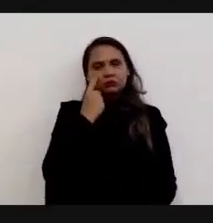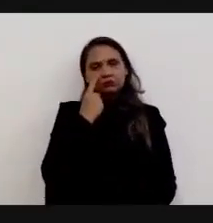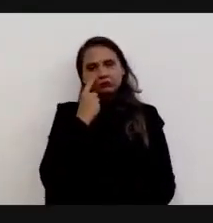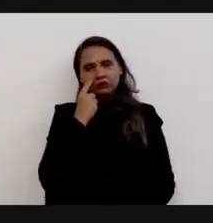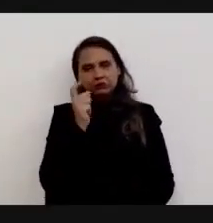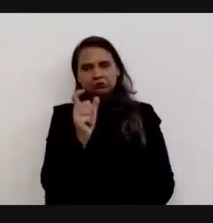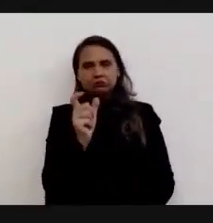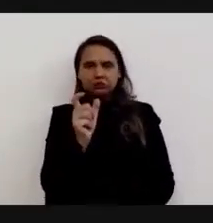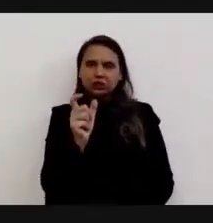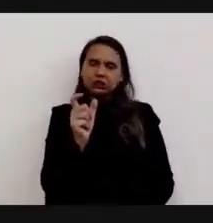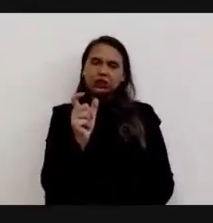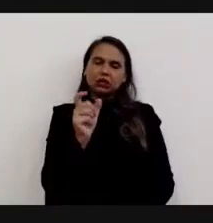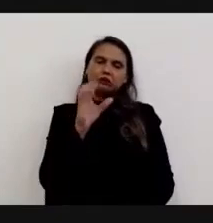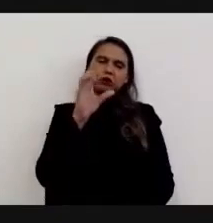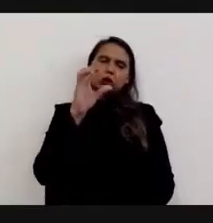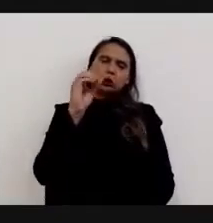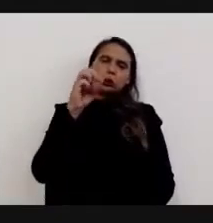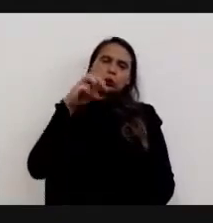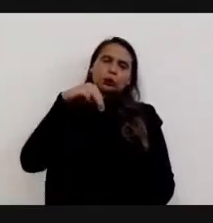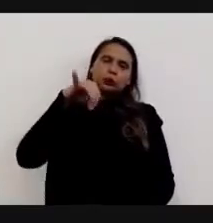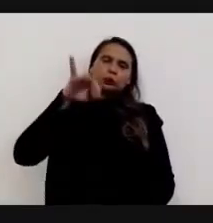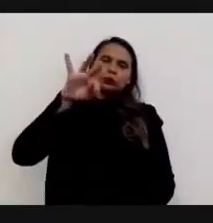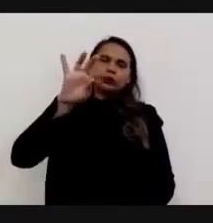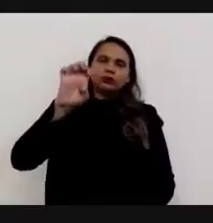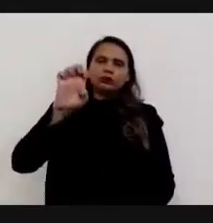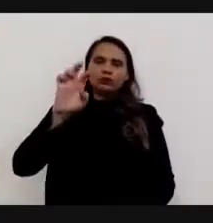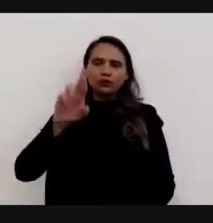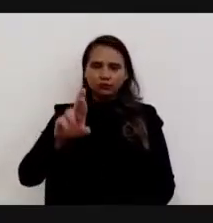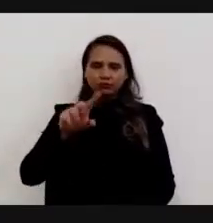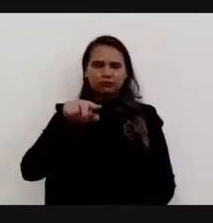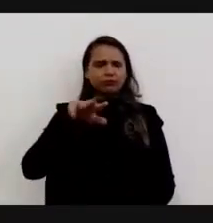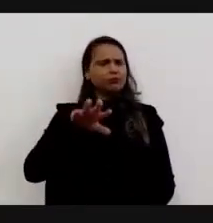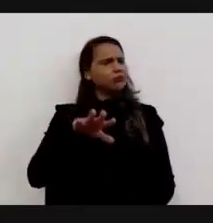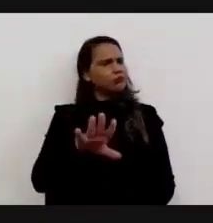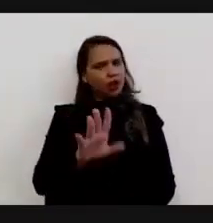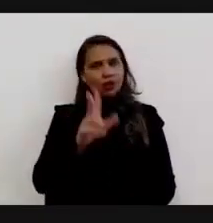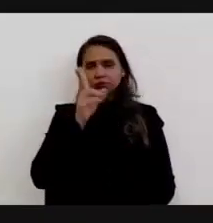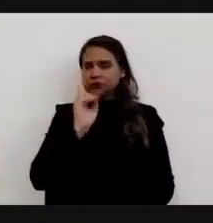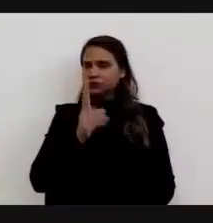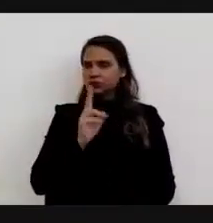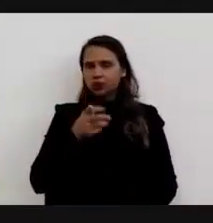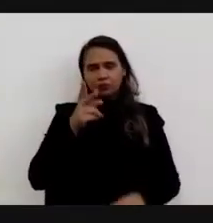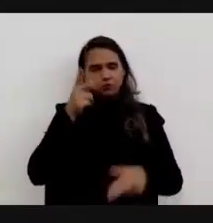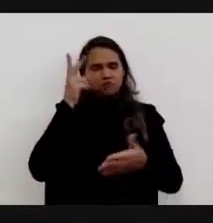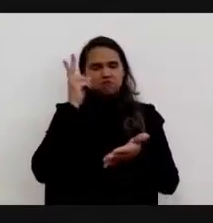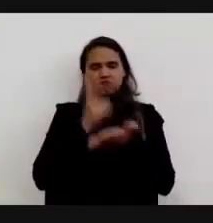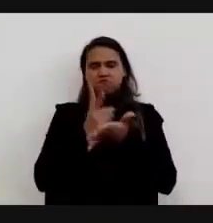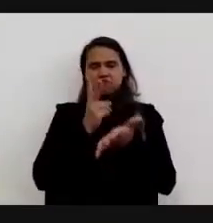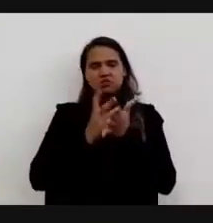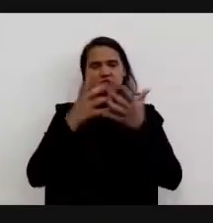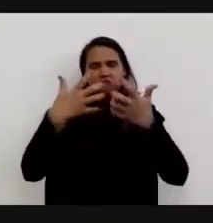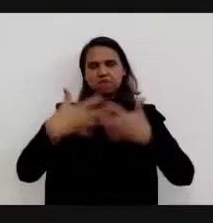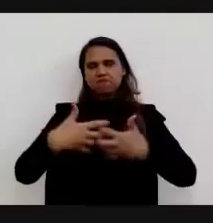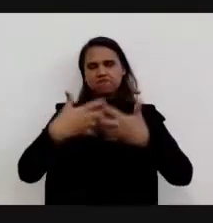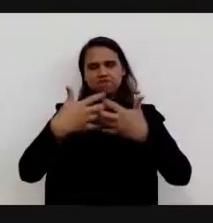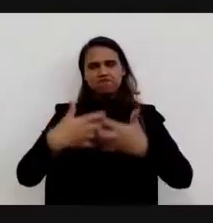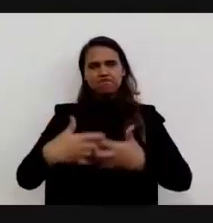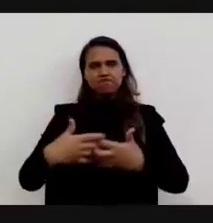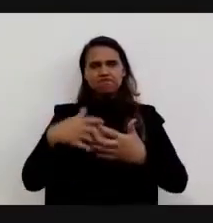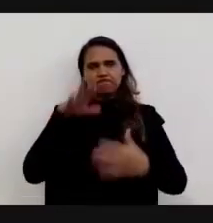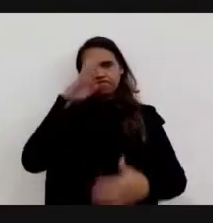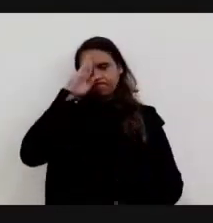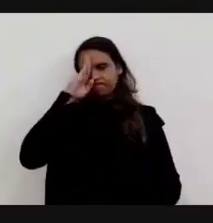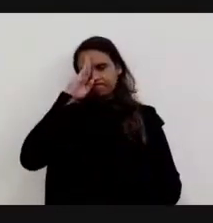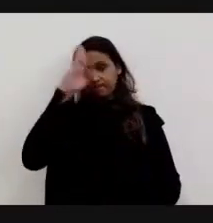a ver mais para frente com o nome de comitê, mas sempre tem essa função principal. Eu esqueci